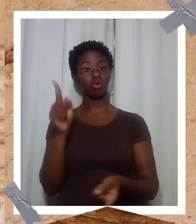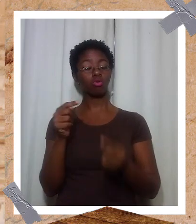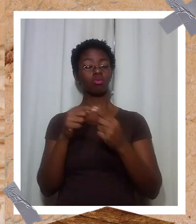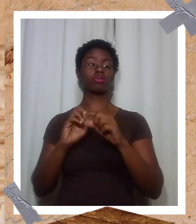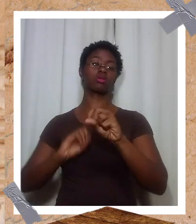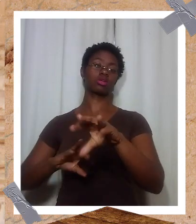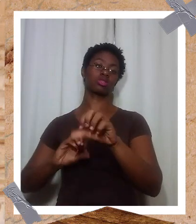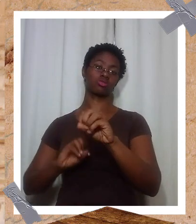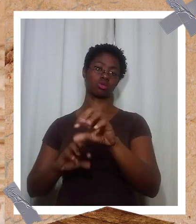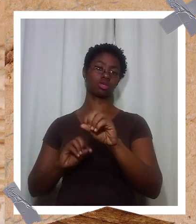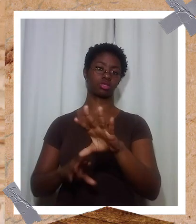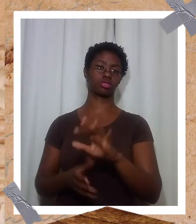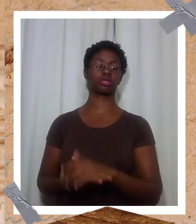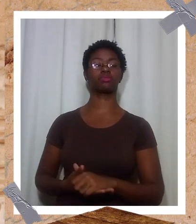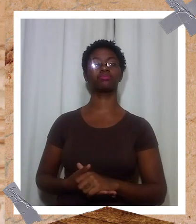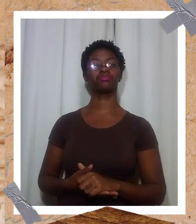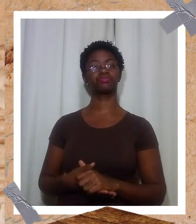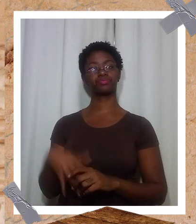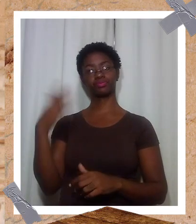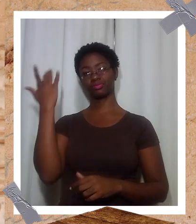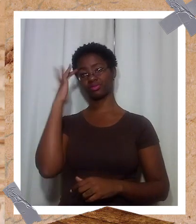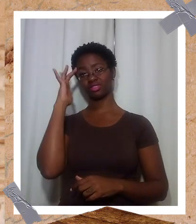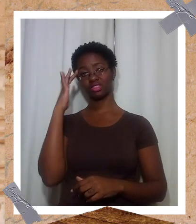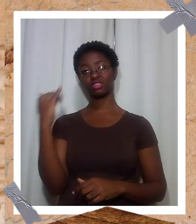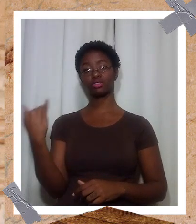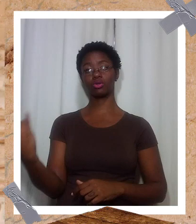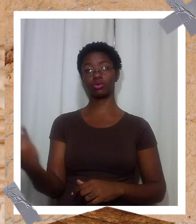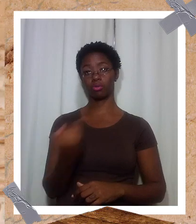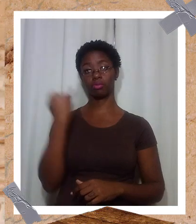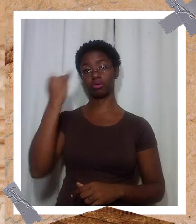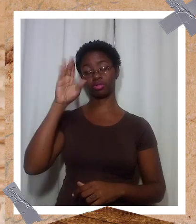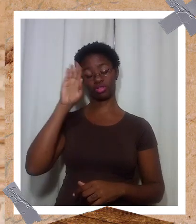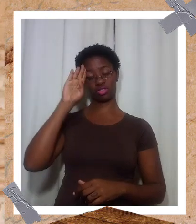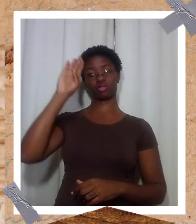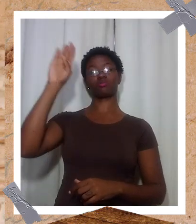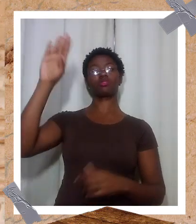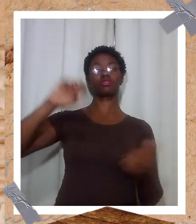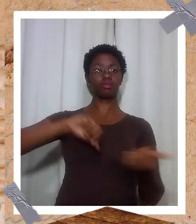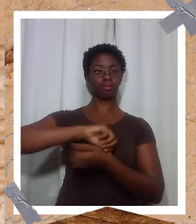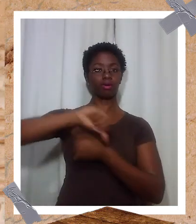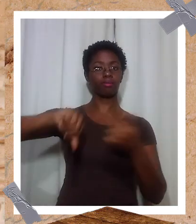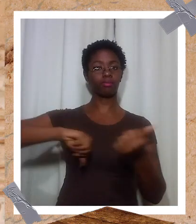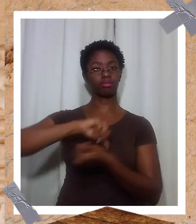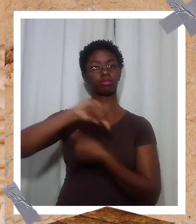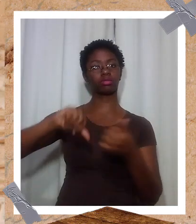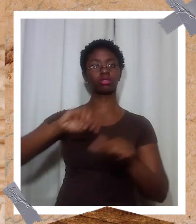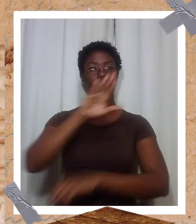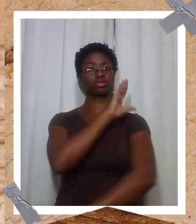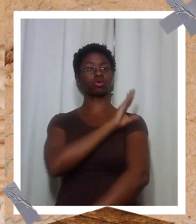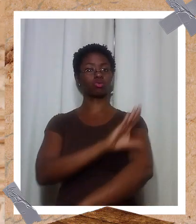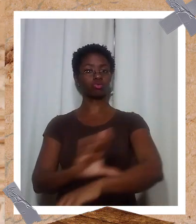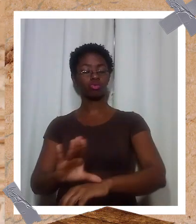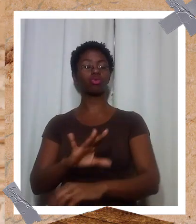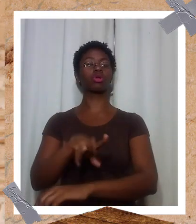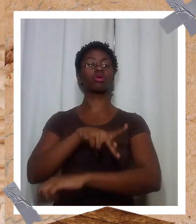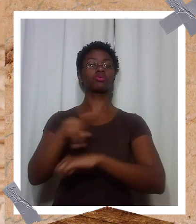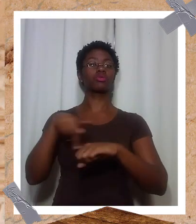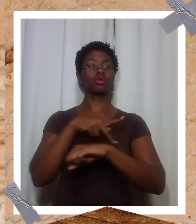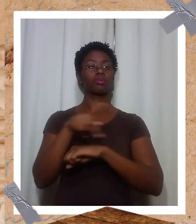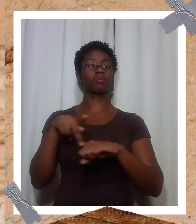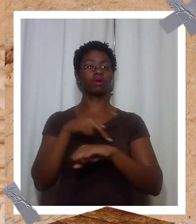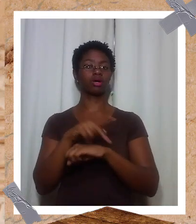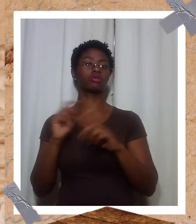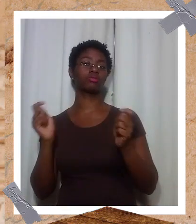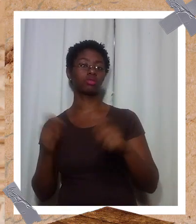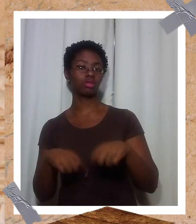isso através da educação. Eu acho que o ponto fundamental para a mudança cultural de um país, seja ela na